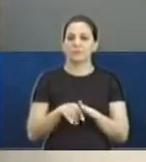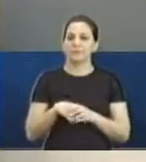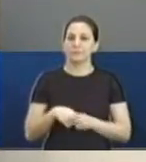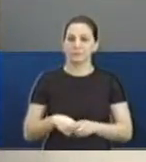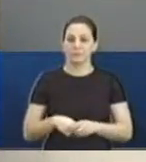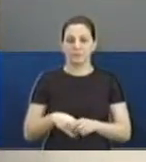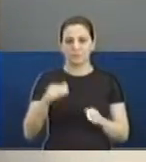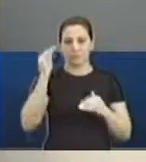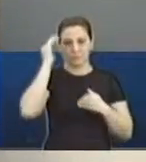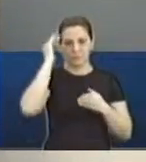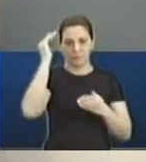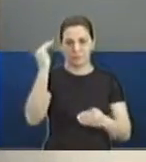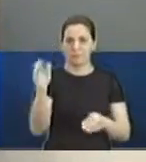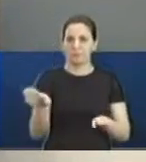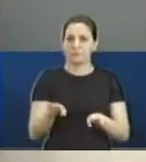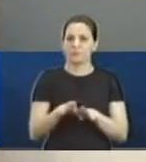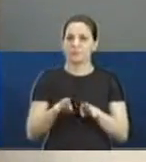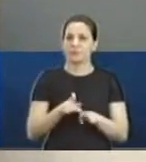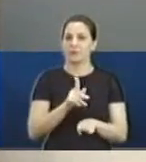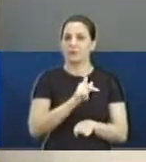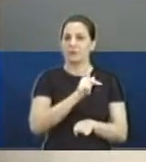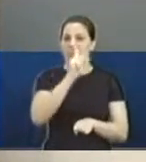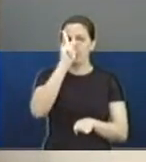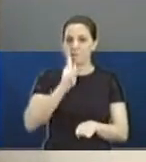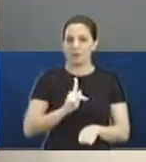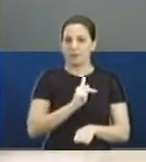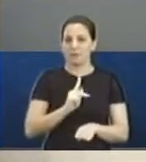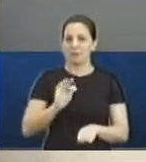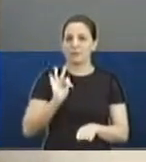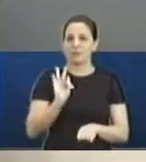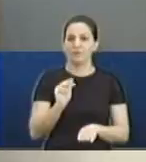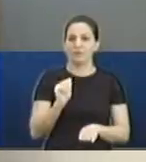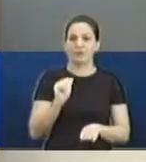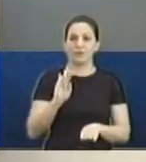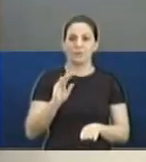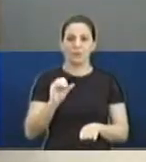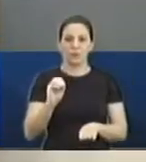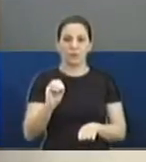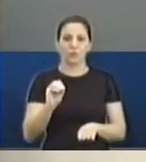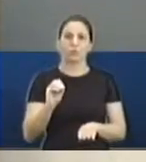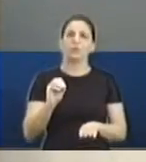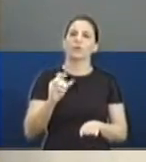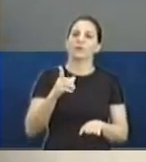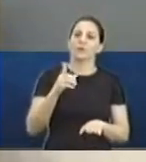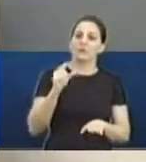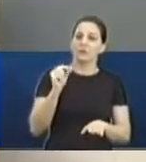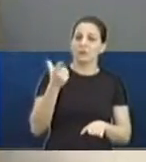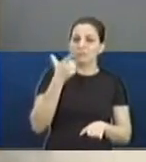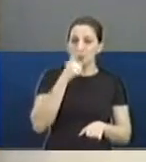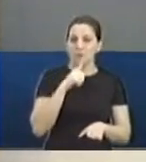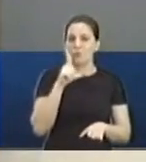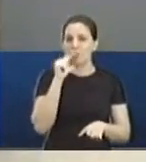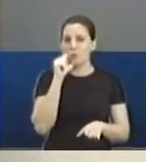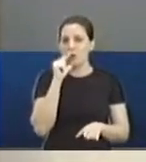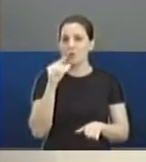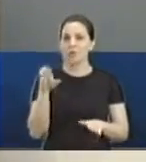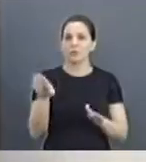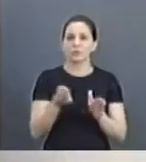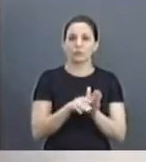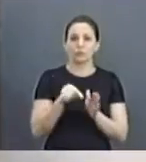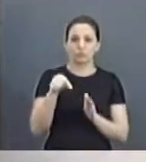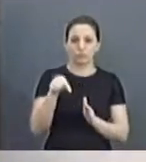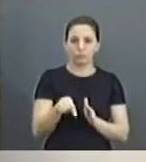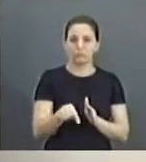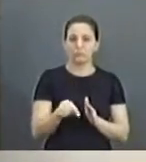quero agradecer também o o o padre fábio lado maria luísa que nos cedeu água com 15 nós estamos chegando lá chegamos hoje de manhã para o